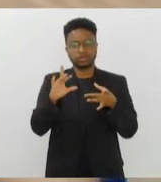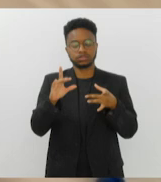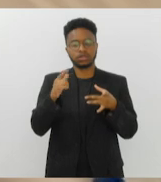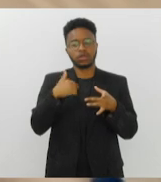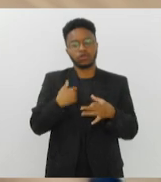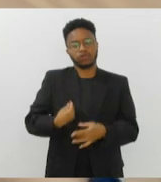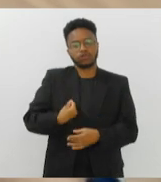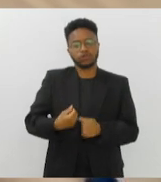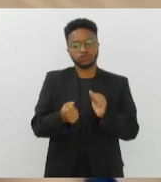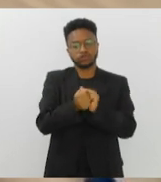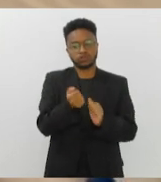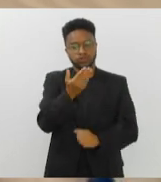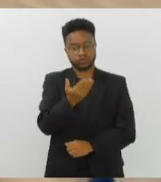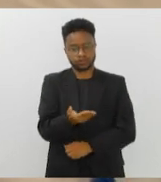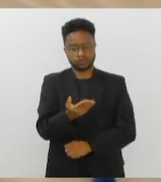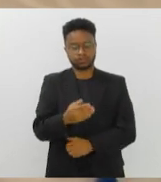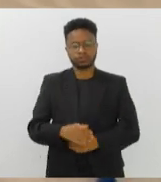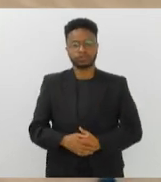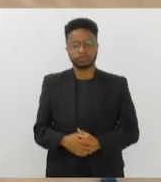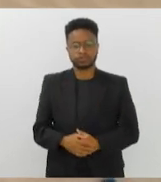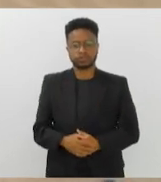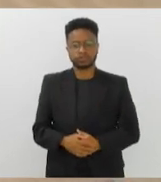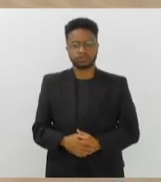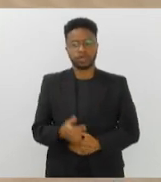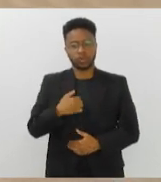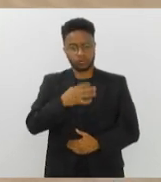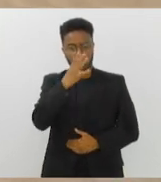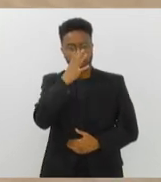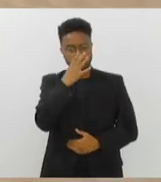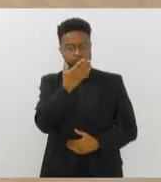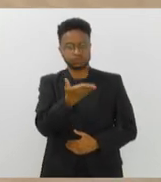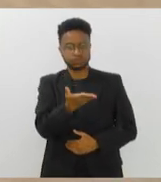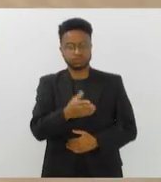você. Como eu te admiro.